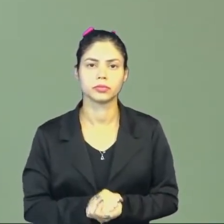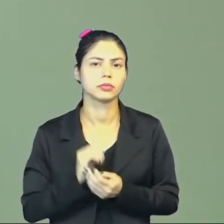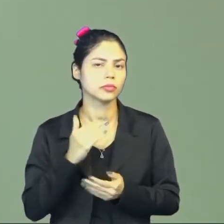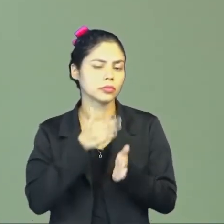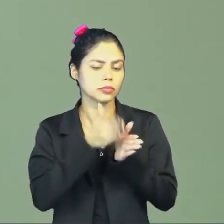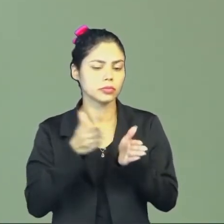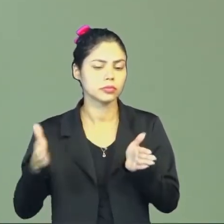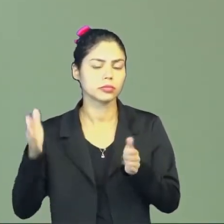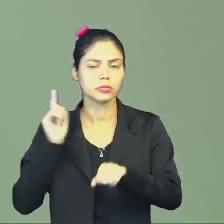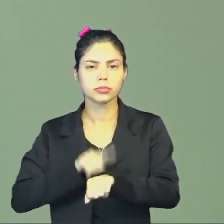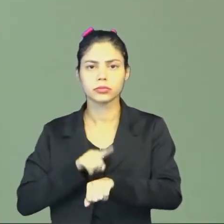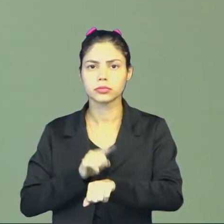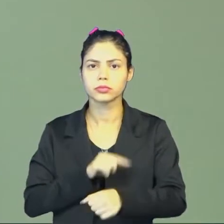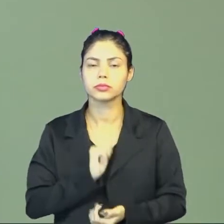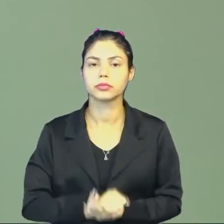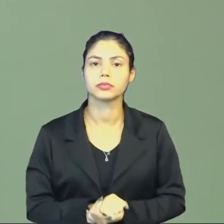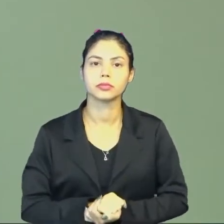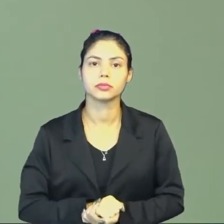com o passar do tempo,